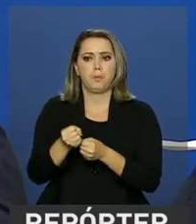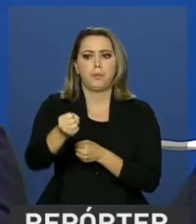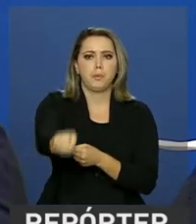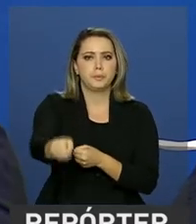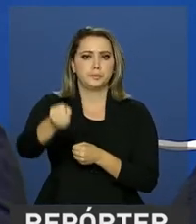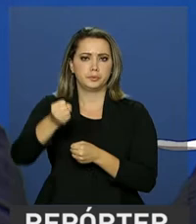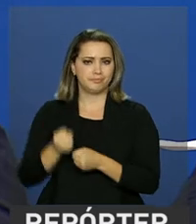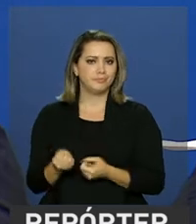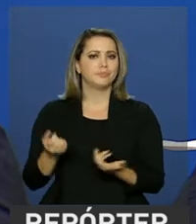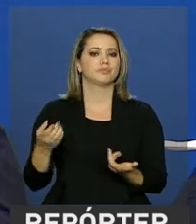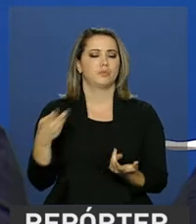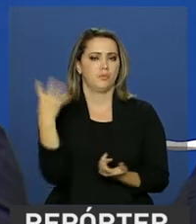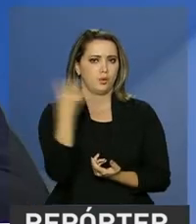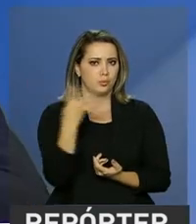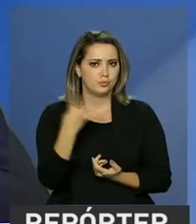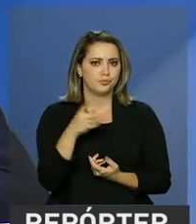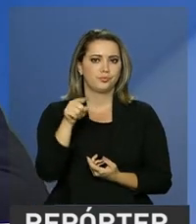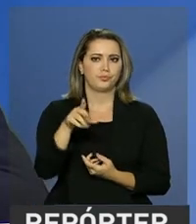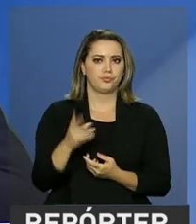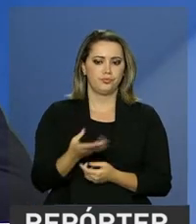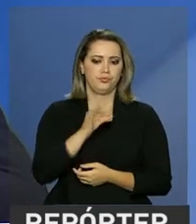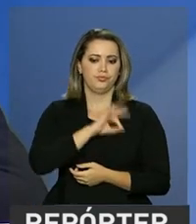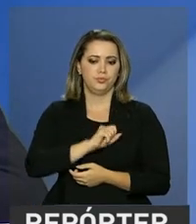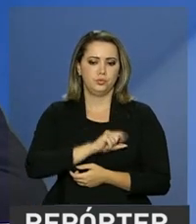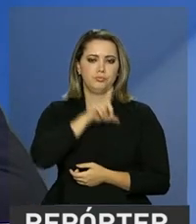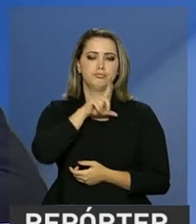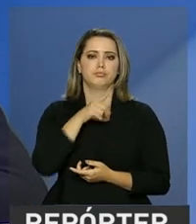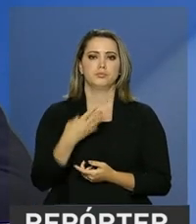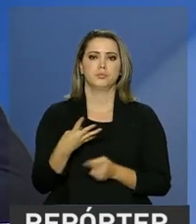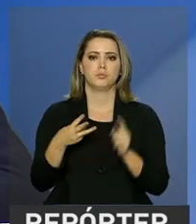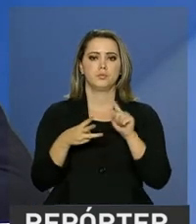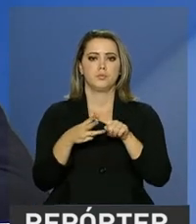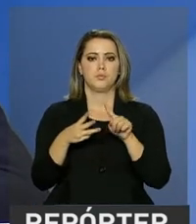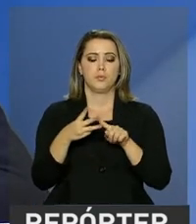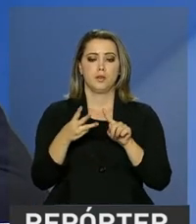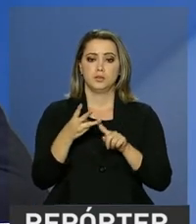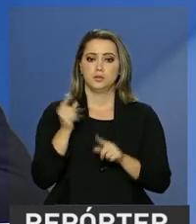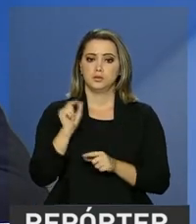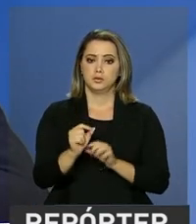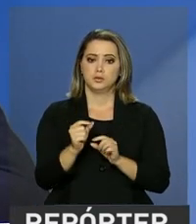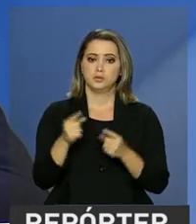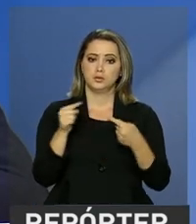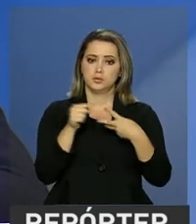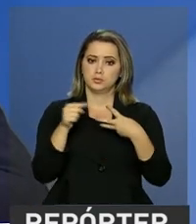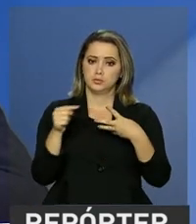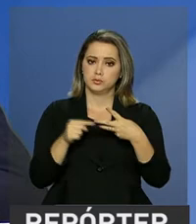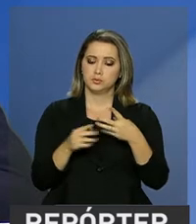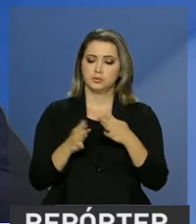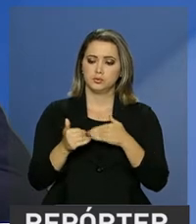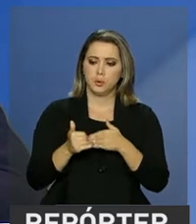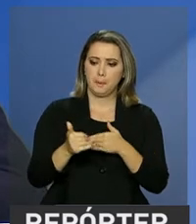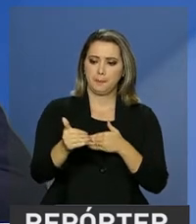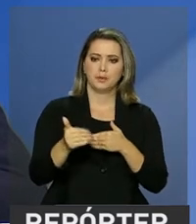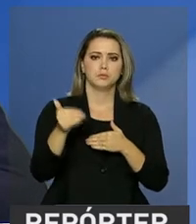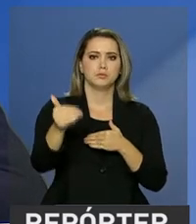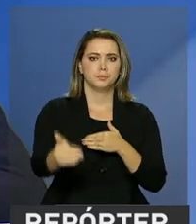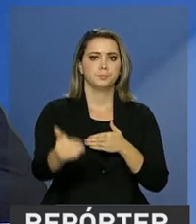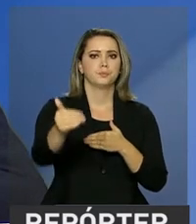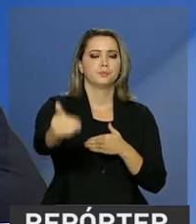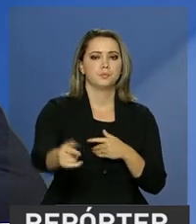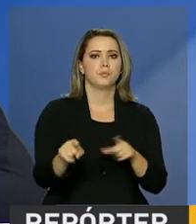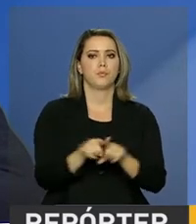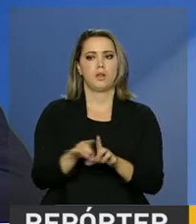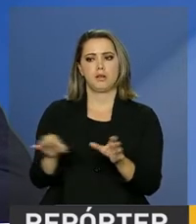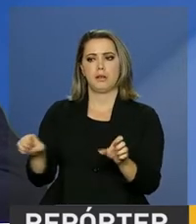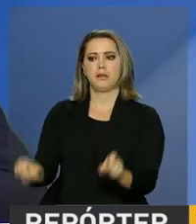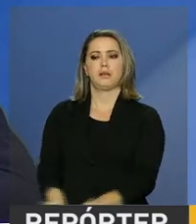mais ventosa do mundo tem três objetivos de curto médio longo prazo primeiro desarticular o comando da